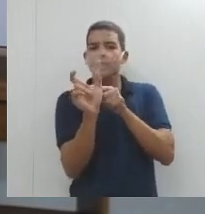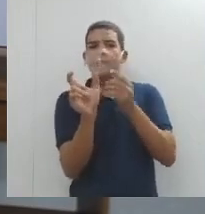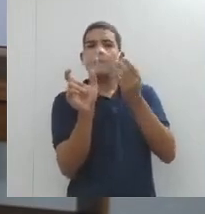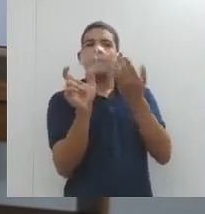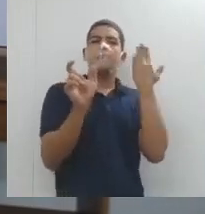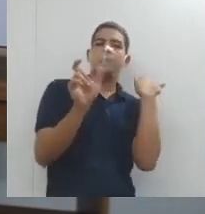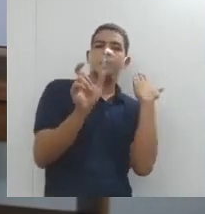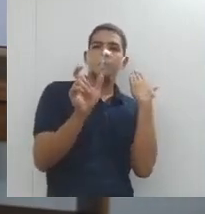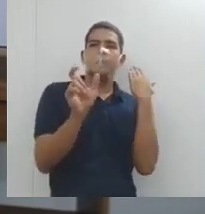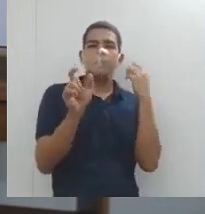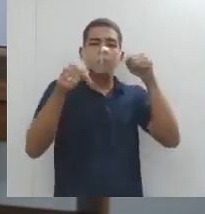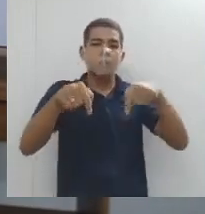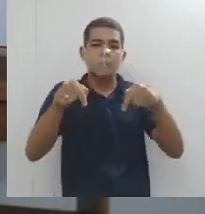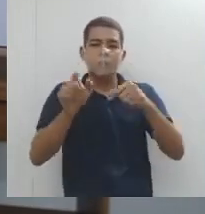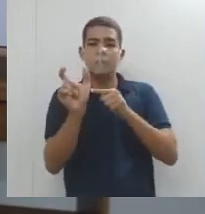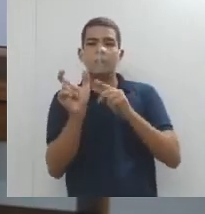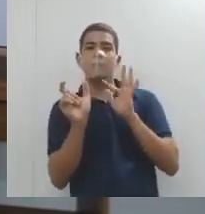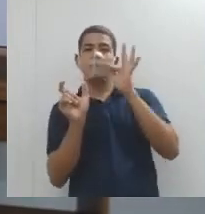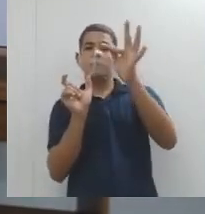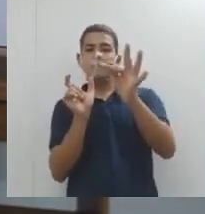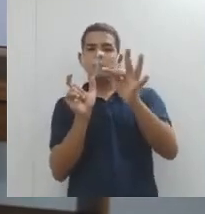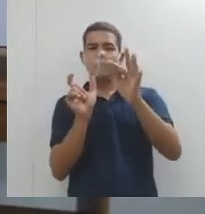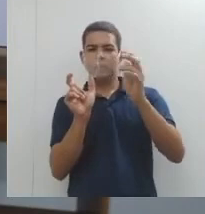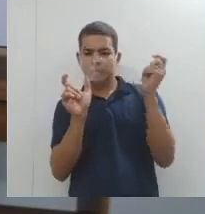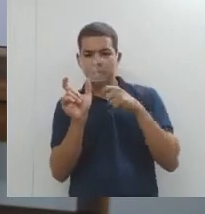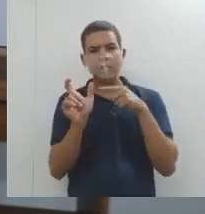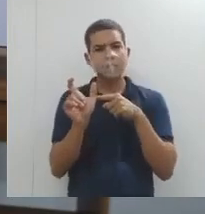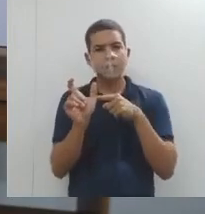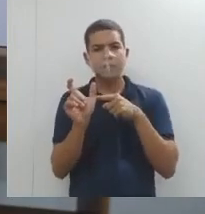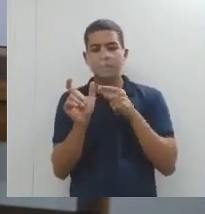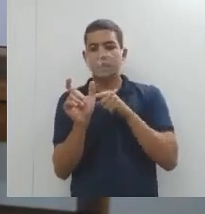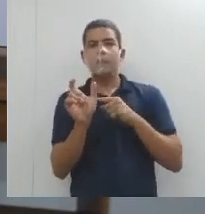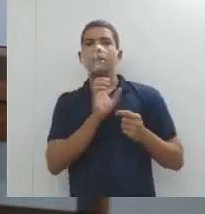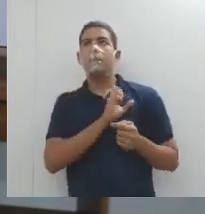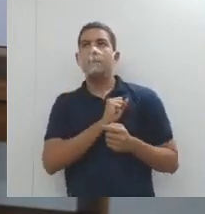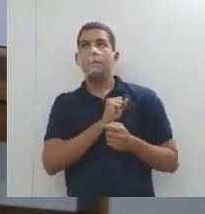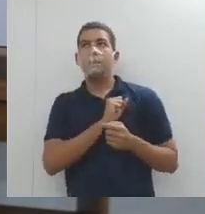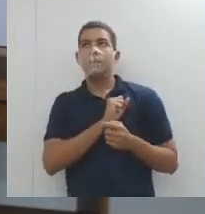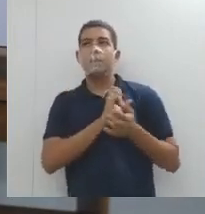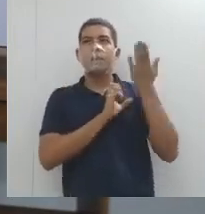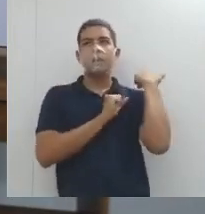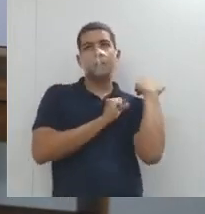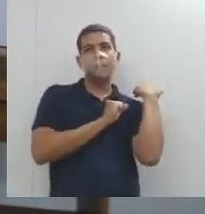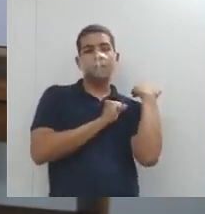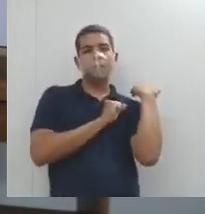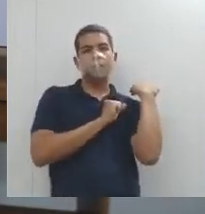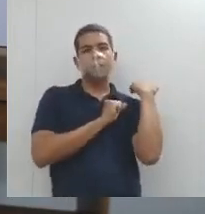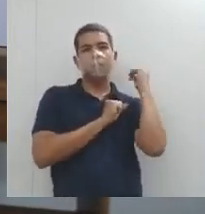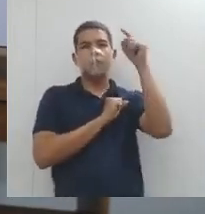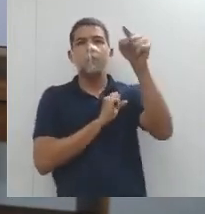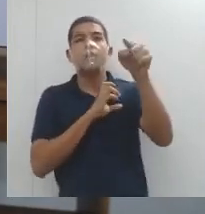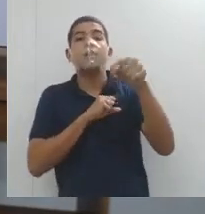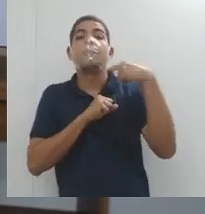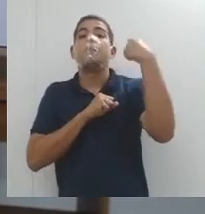passado, no presente, no futuro, tá? Então, ama, amei, amarei.